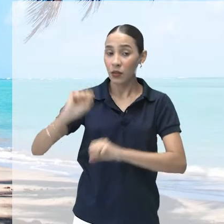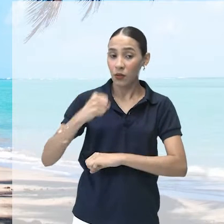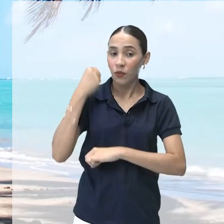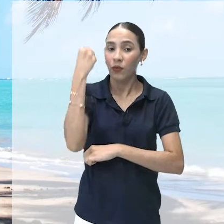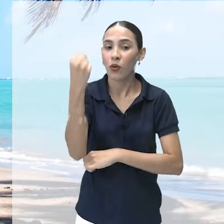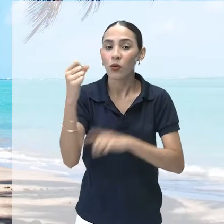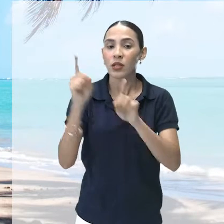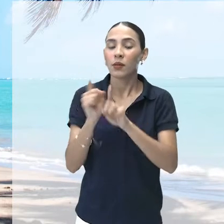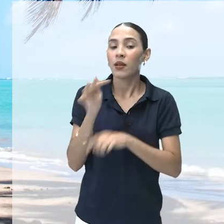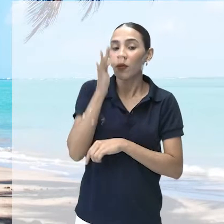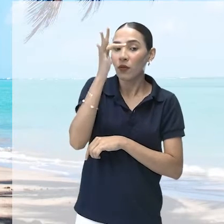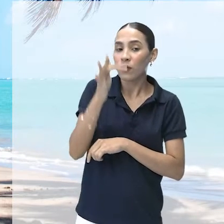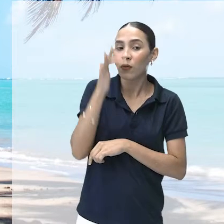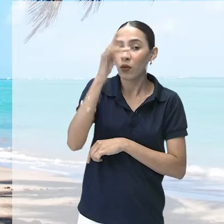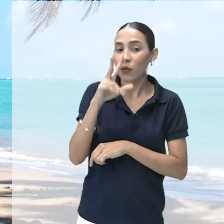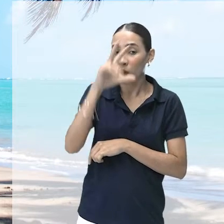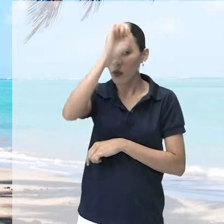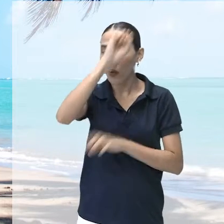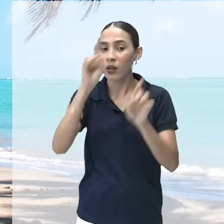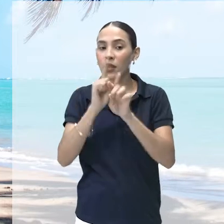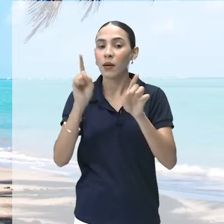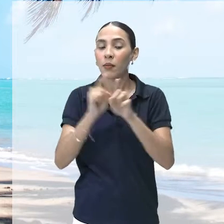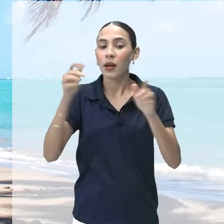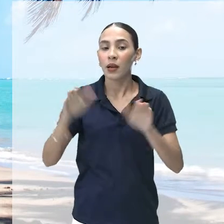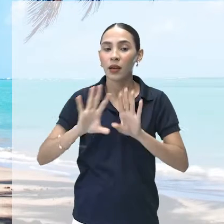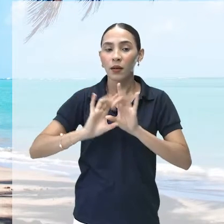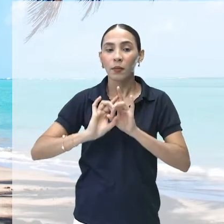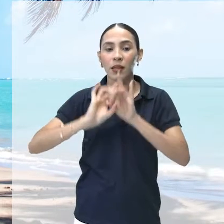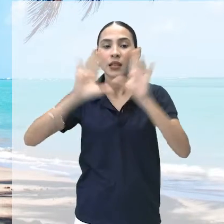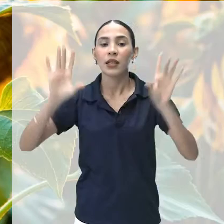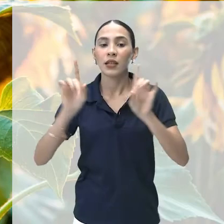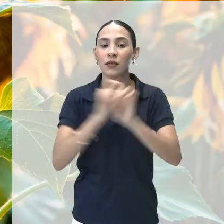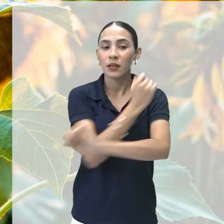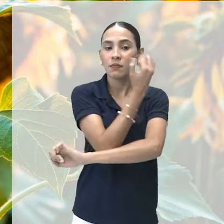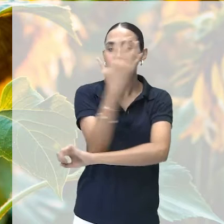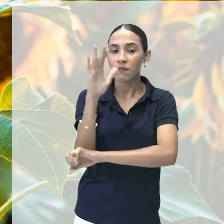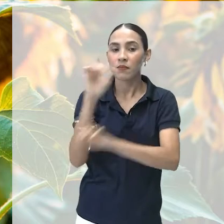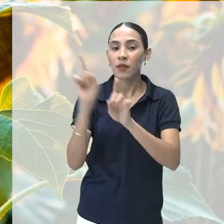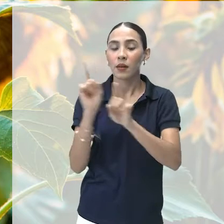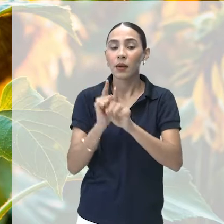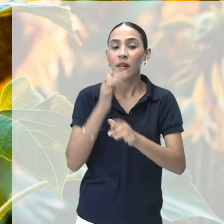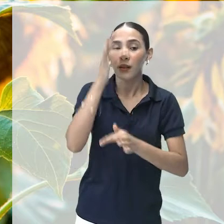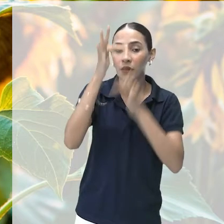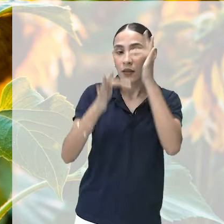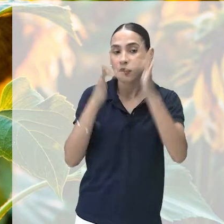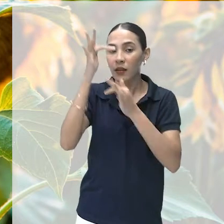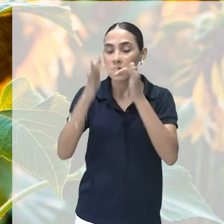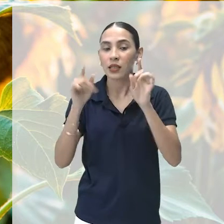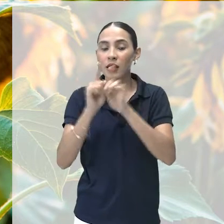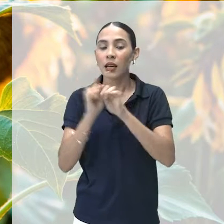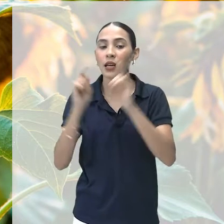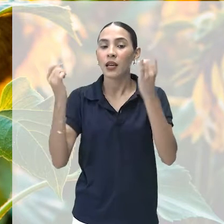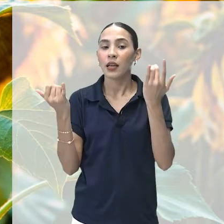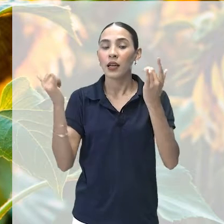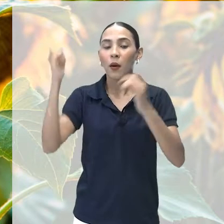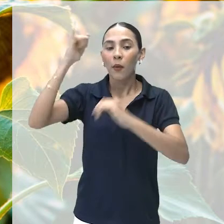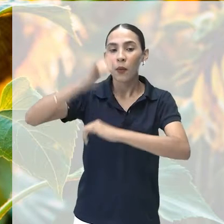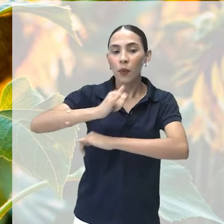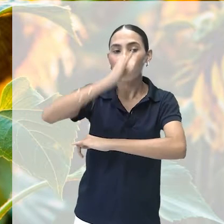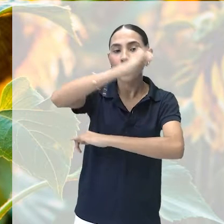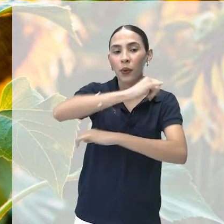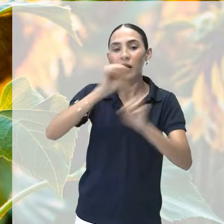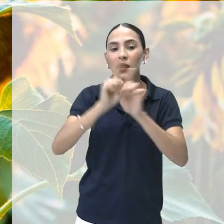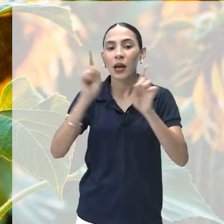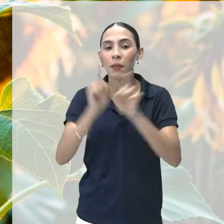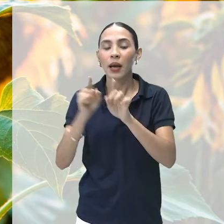uma roseira, autenticando eterna primavera. E nos jardins urubus passeiam, a